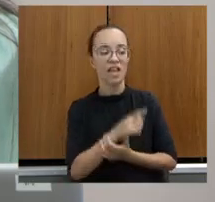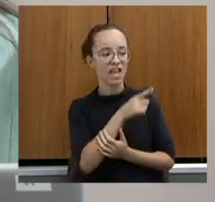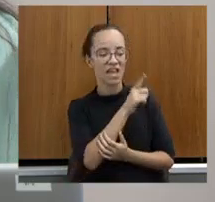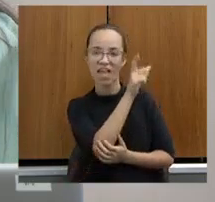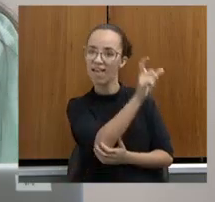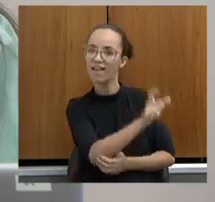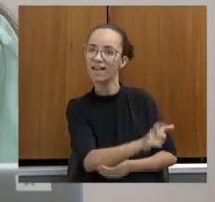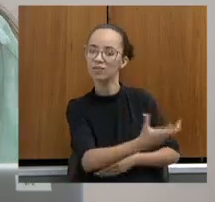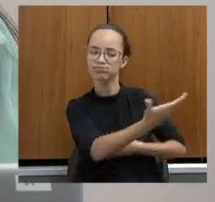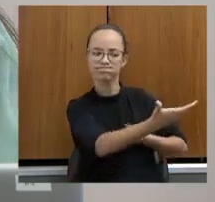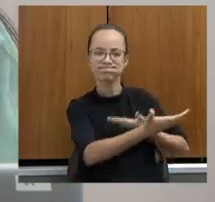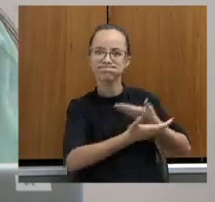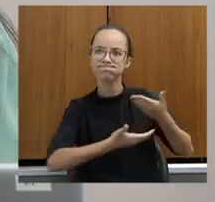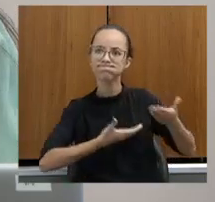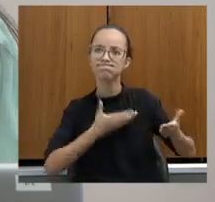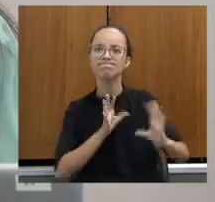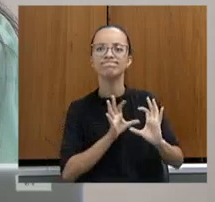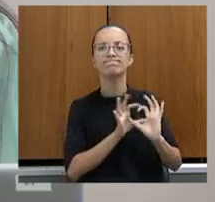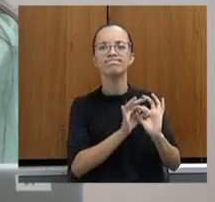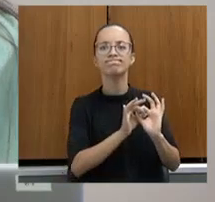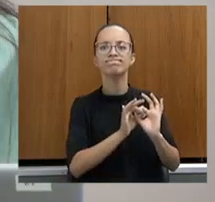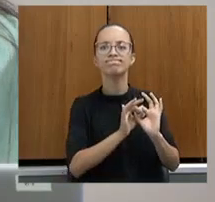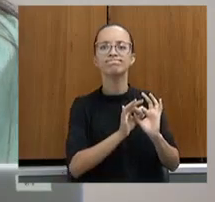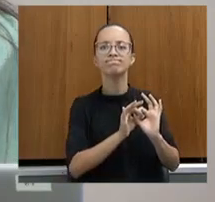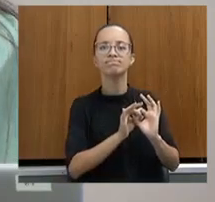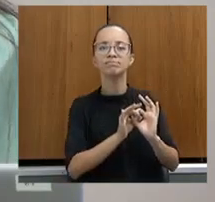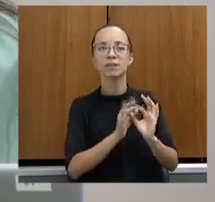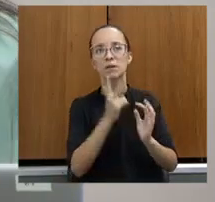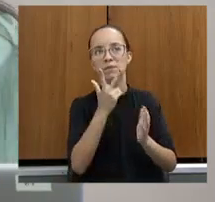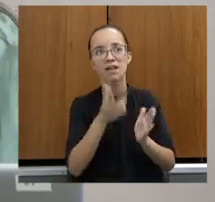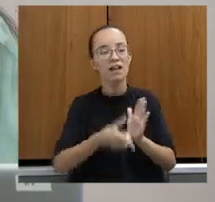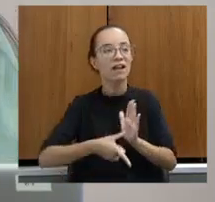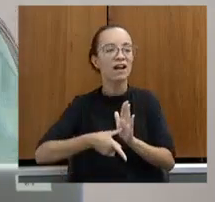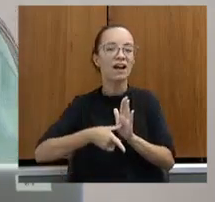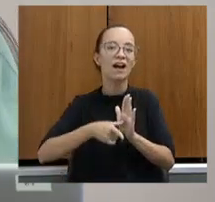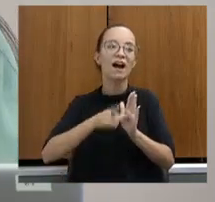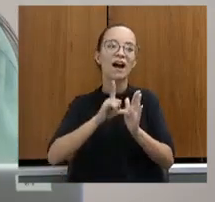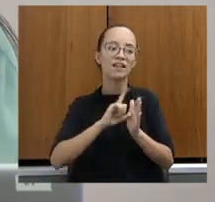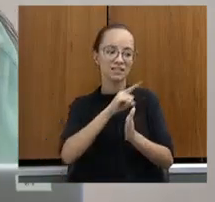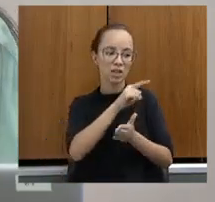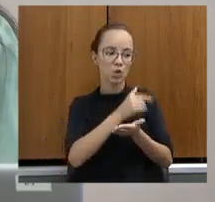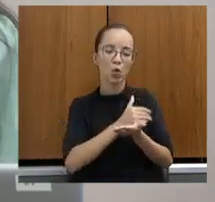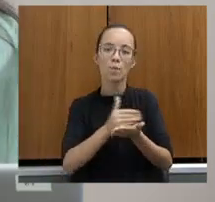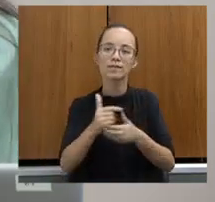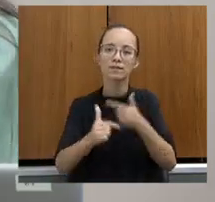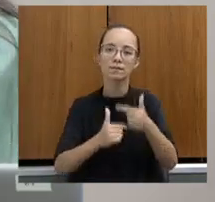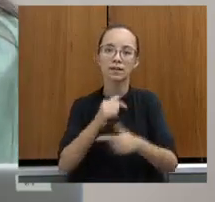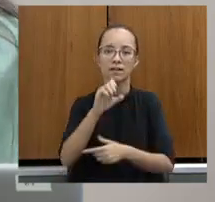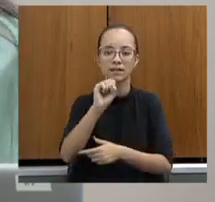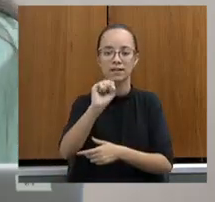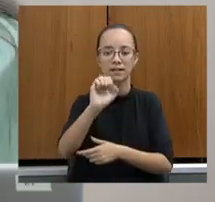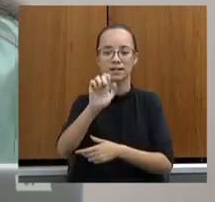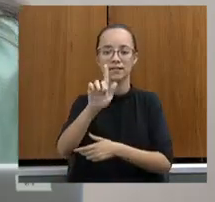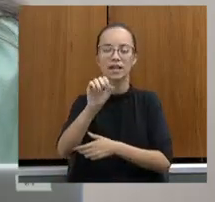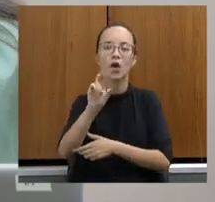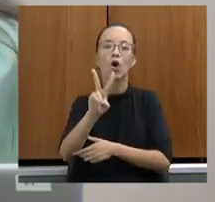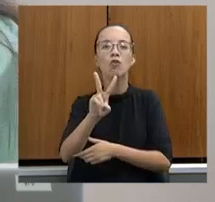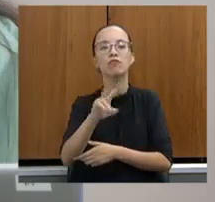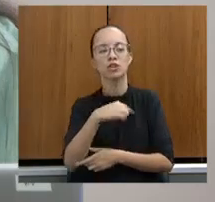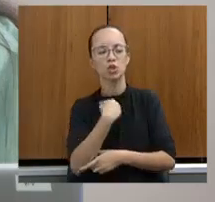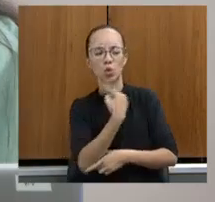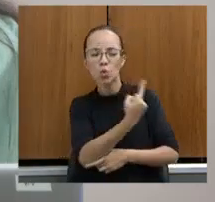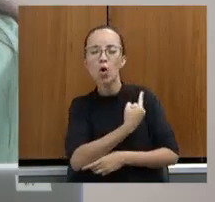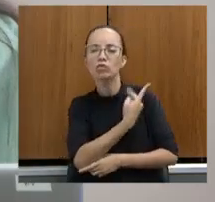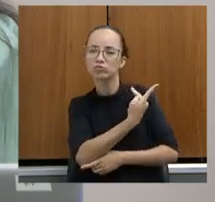meu mandato e eu com ele aonde estivesse no governo desde o início antes dele ir para sergov como ele já me atendia como a gente